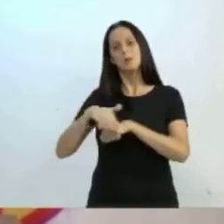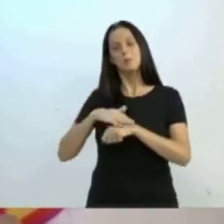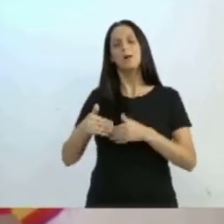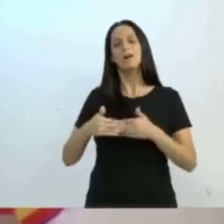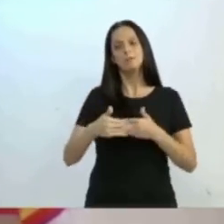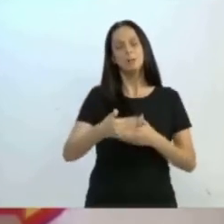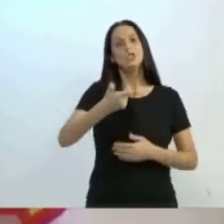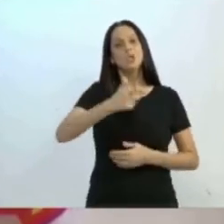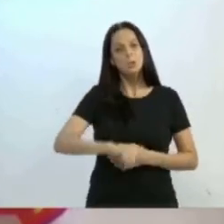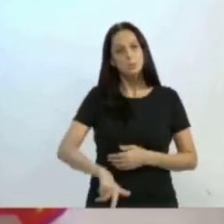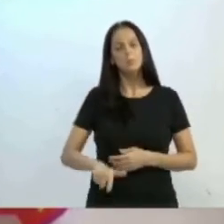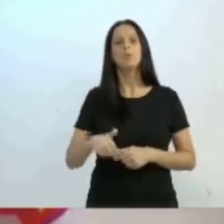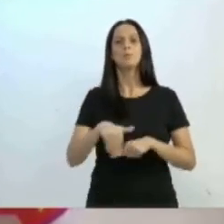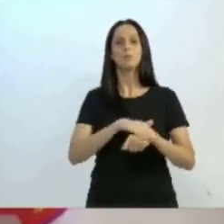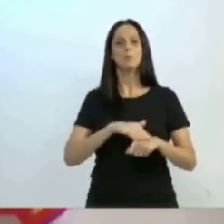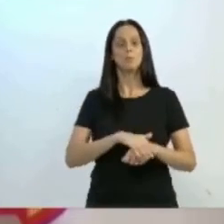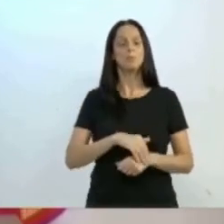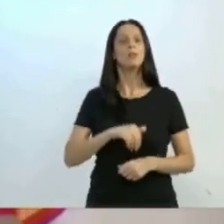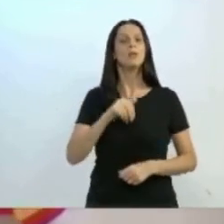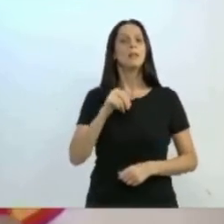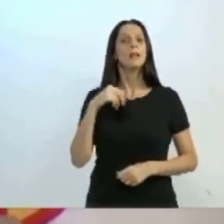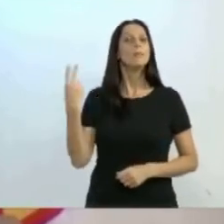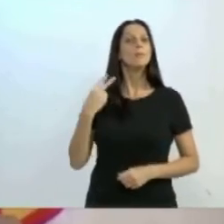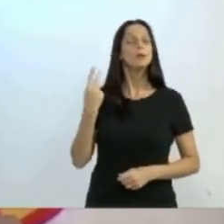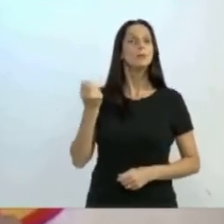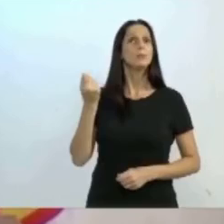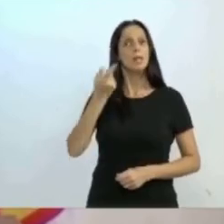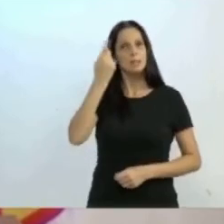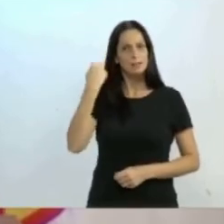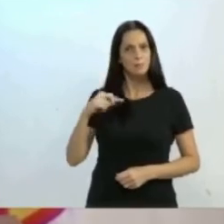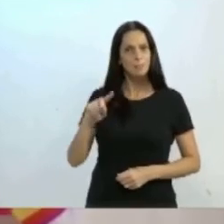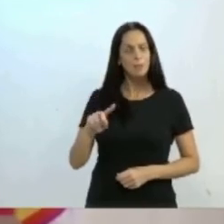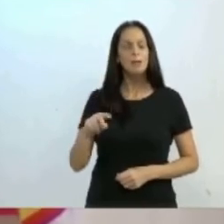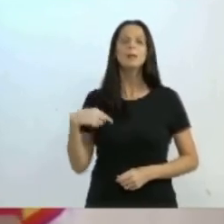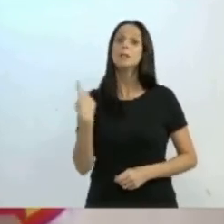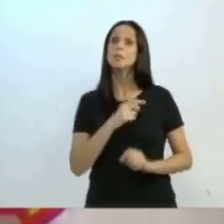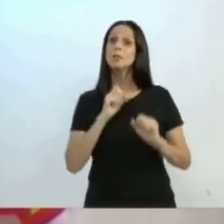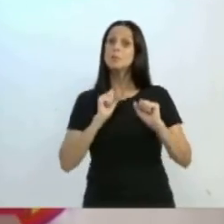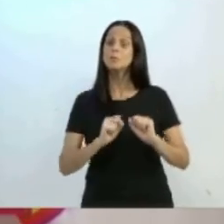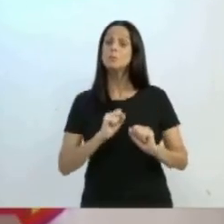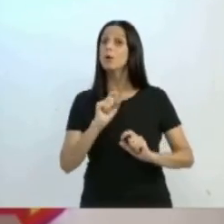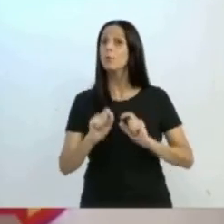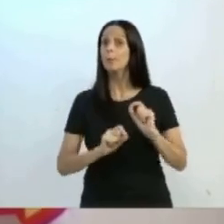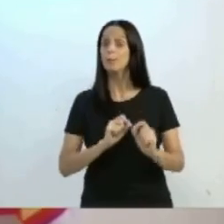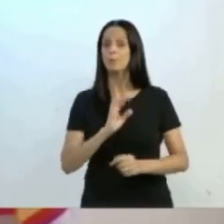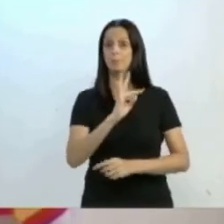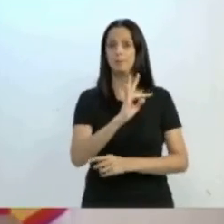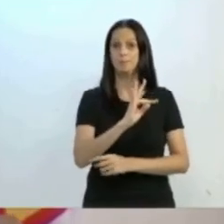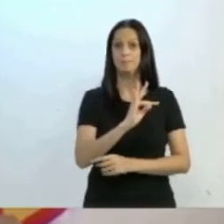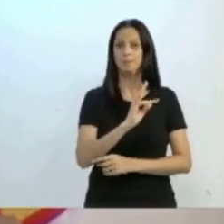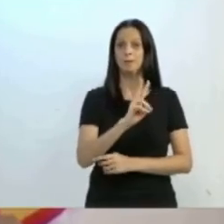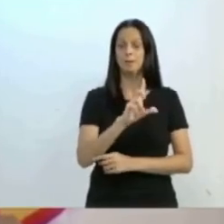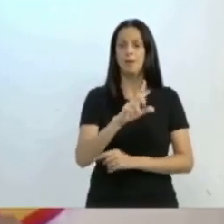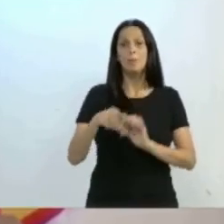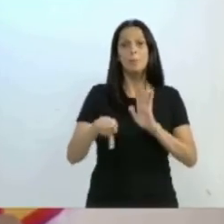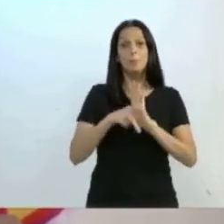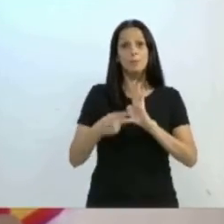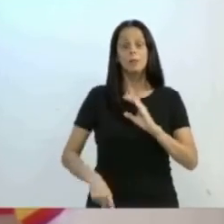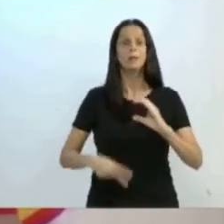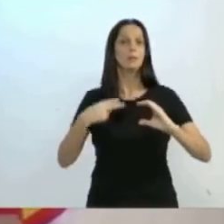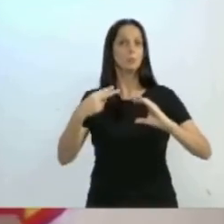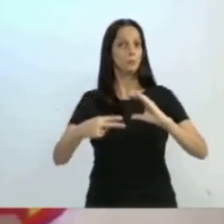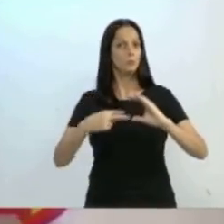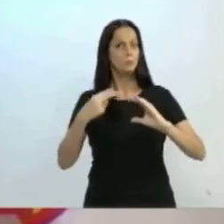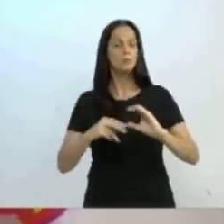aqui com a vereadora Silmara que compõem esta mesa aqui que a gente possa através da tvl que é um canal nosso aqui Vereador